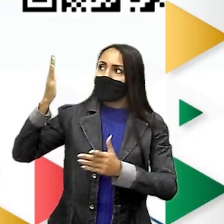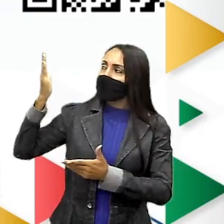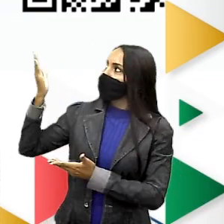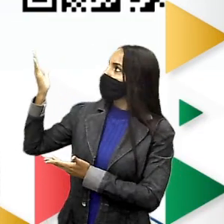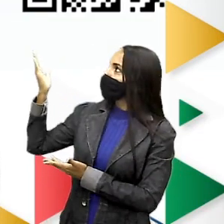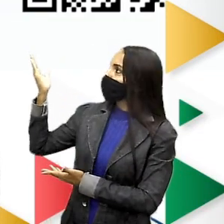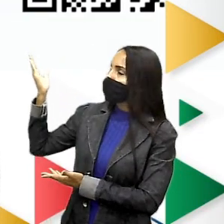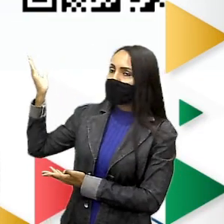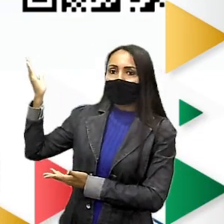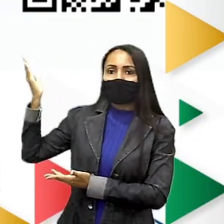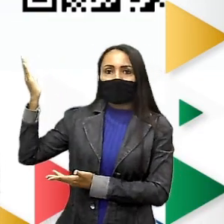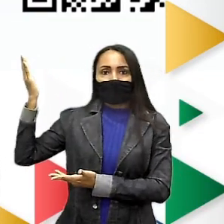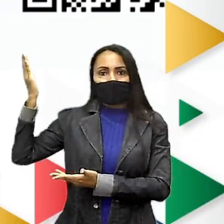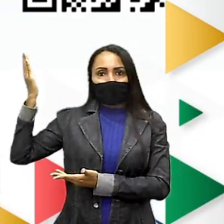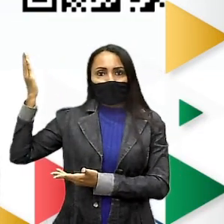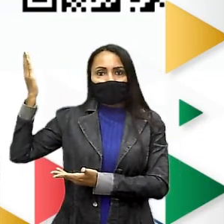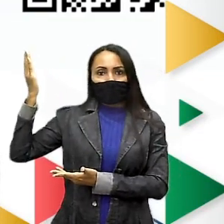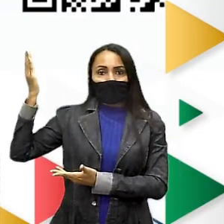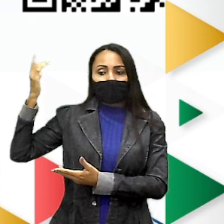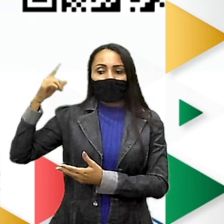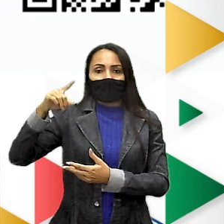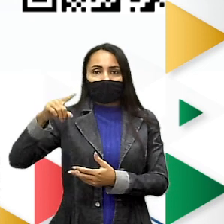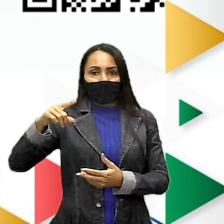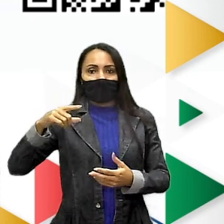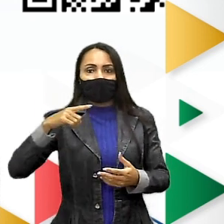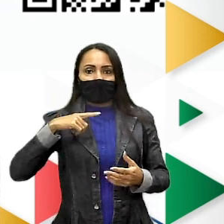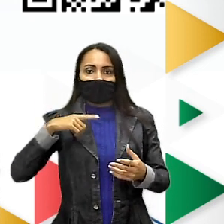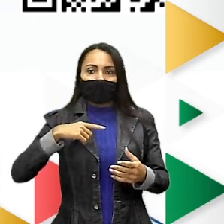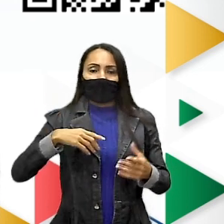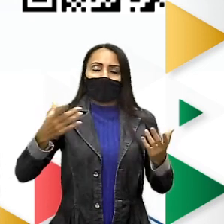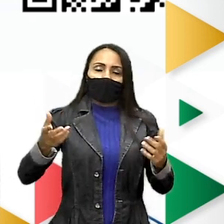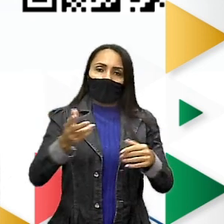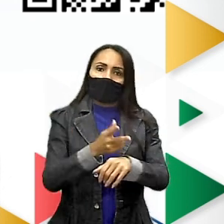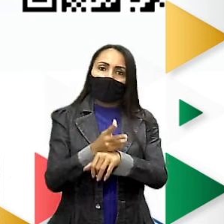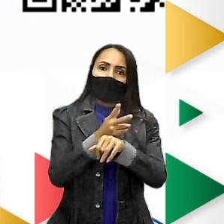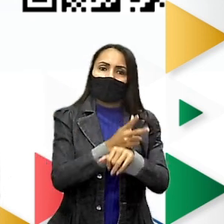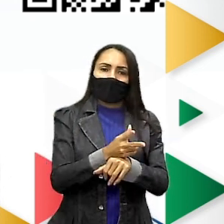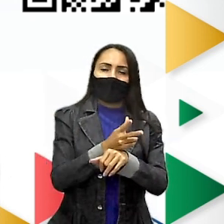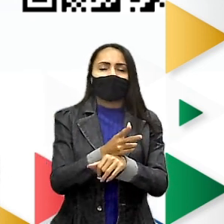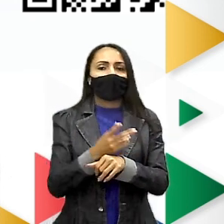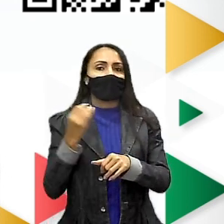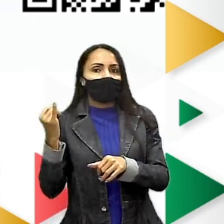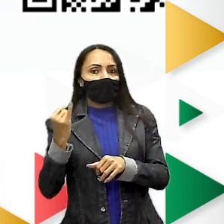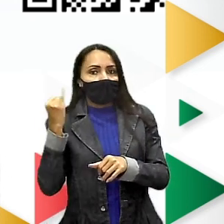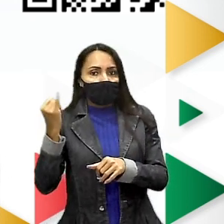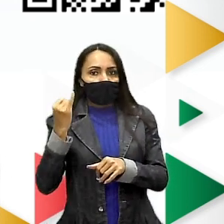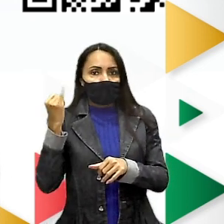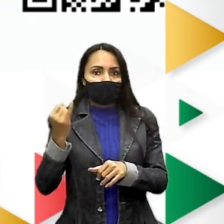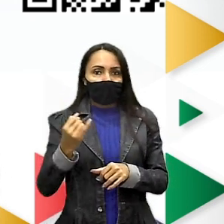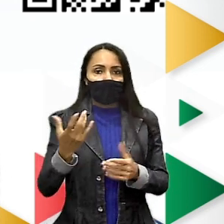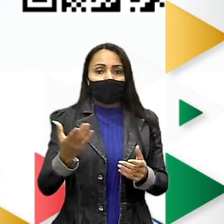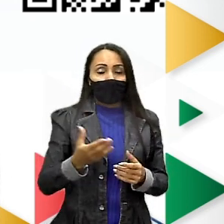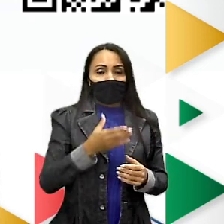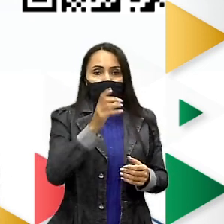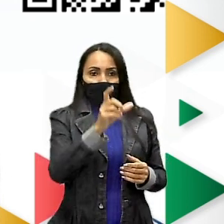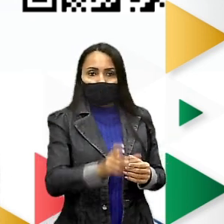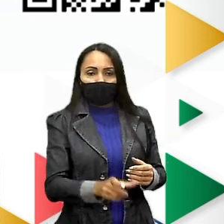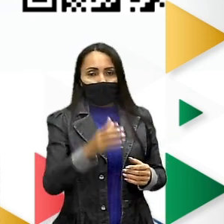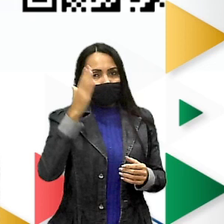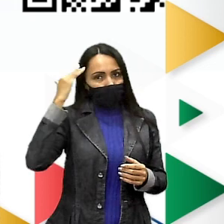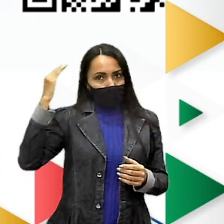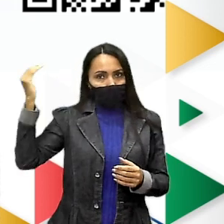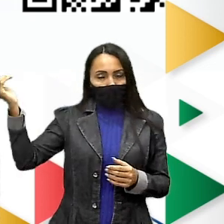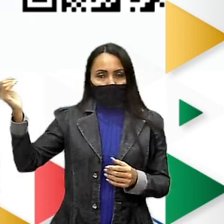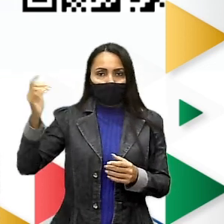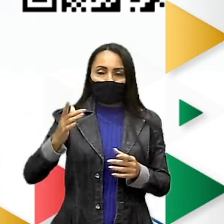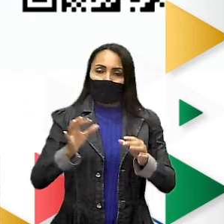Esse quadradinho preto e branco aí, e você vai baixar um vídeo bem interessante de um físico que fez a sua pesquisa medindo,